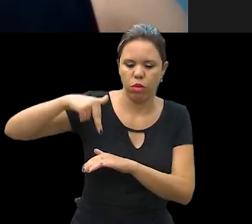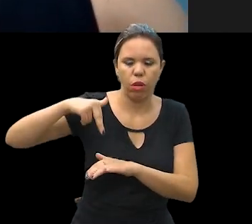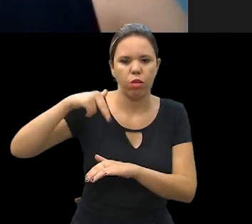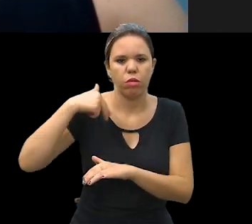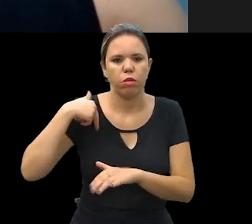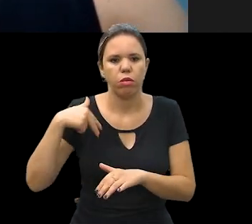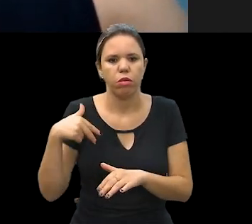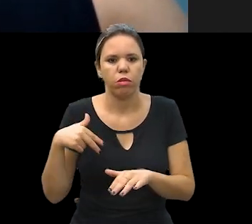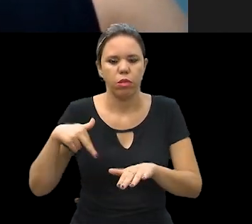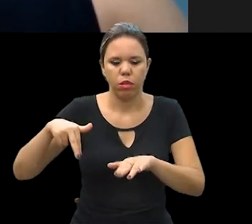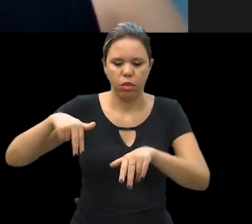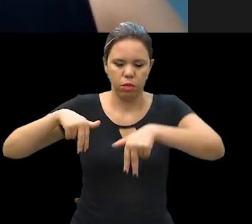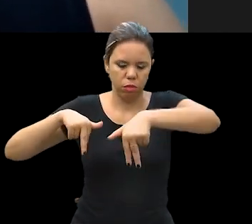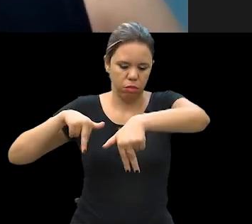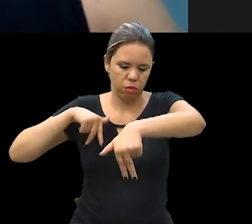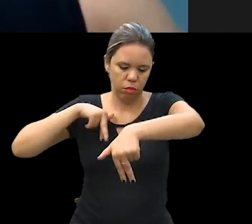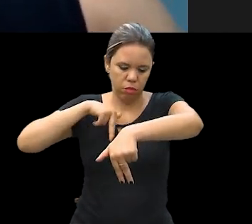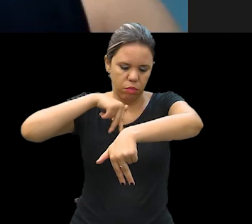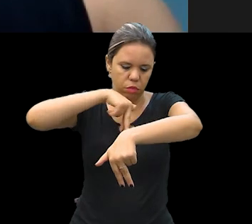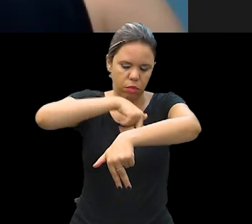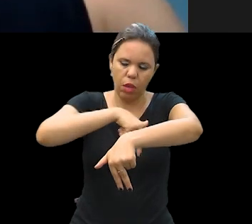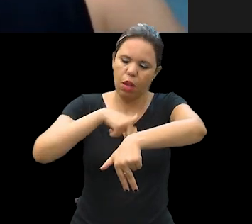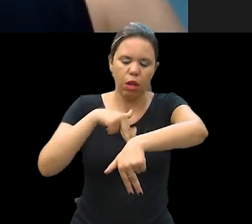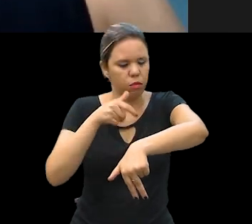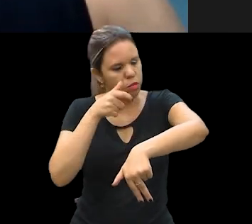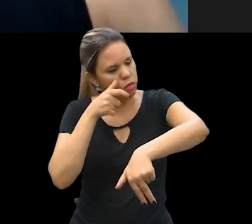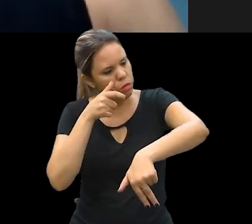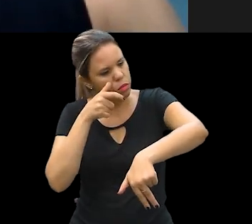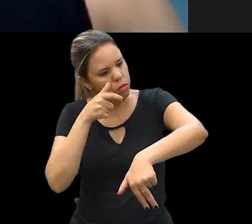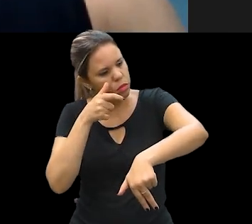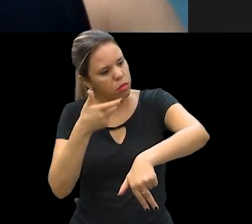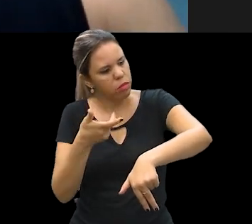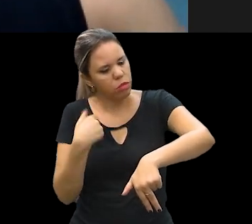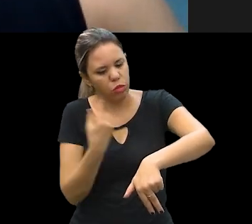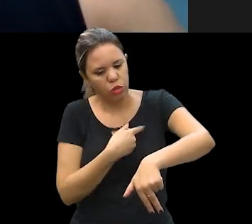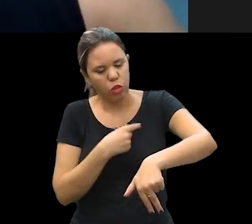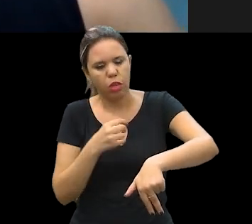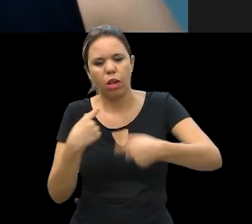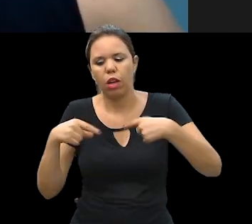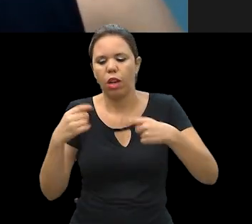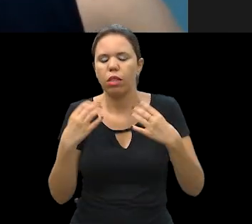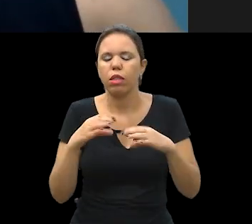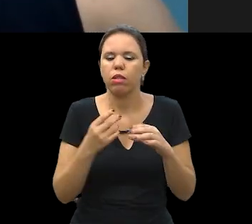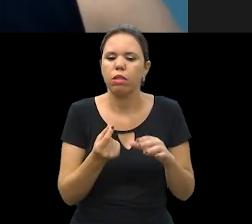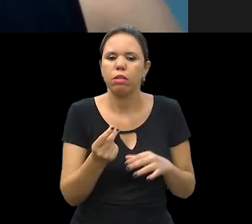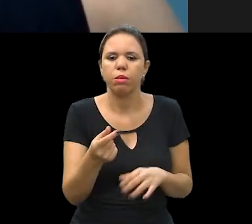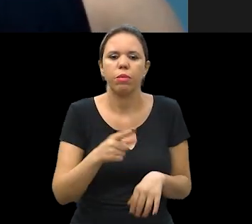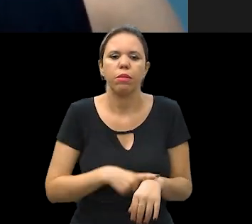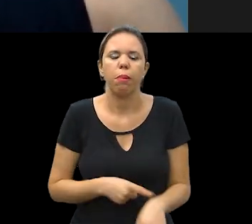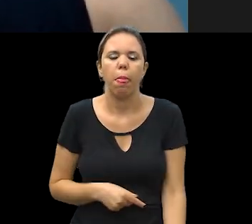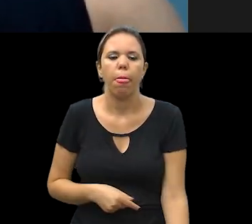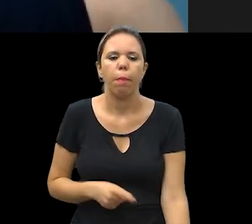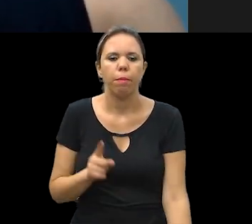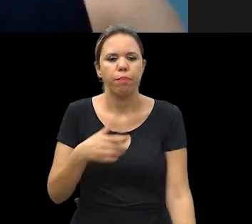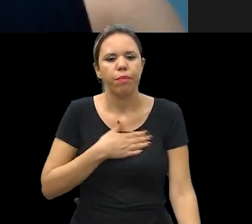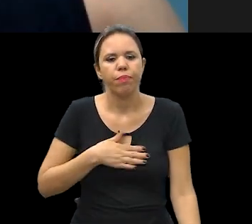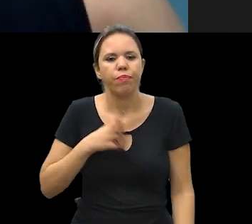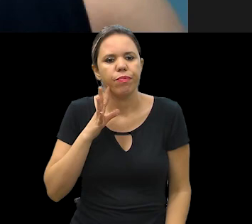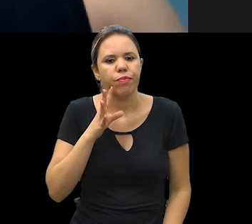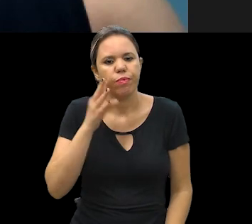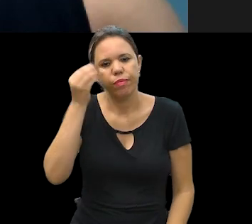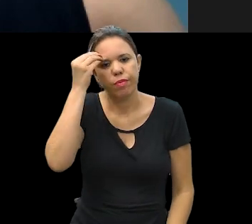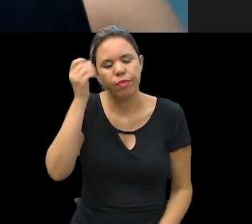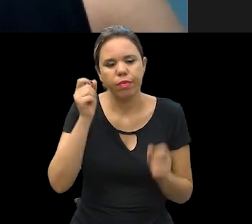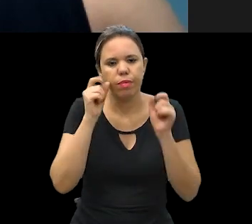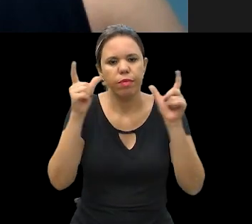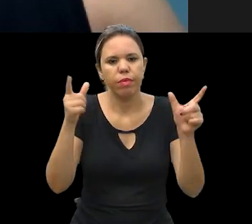escada, eles passaram atrás da gente na escada e pararam no parapeito, assim, ficaram assistindo o nosso show um tempão. Então isso foi uma